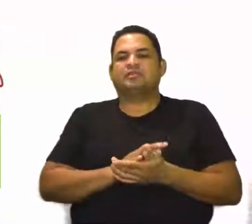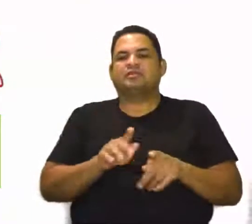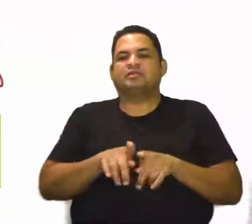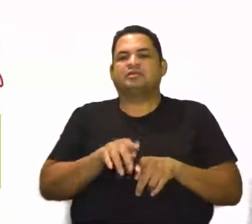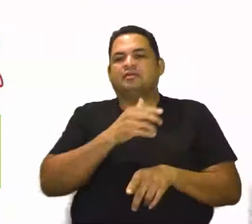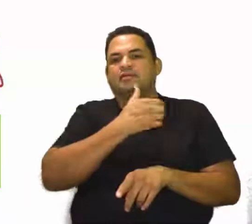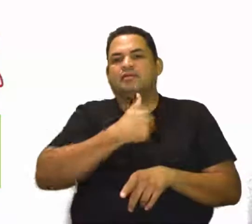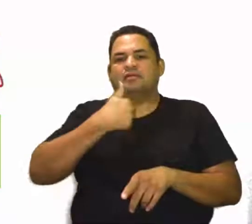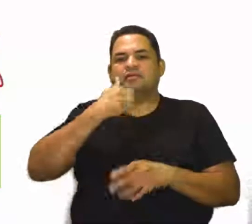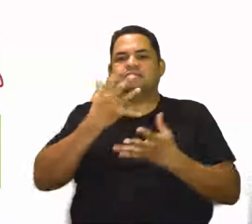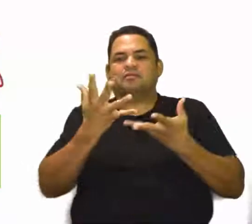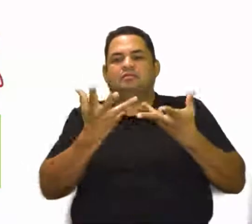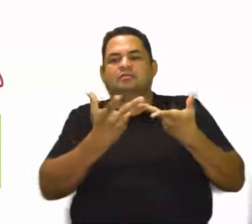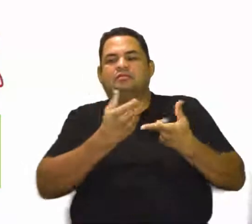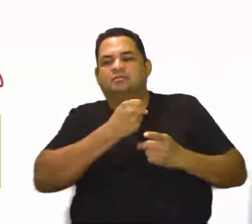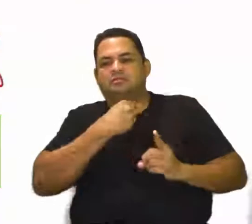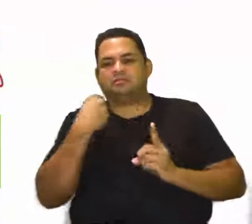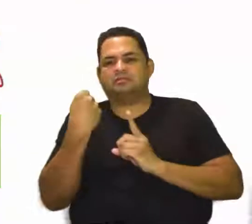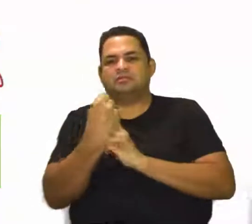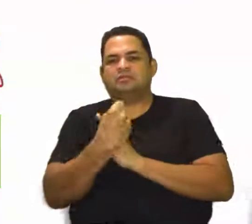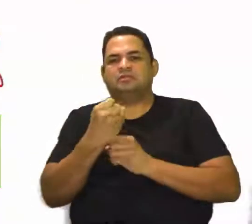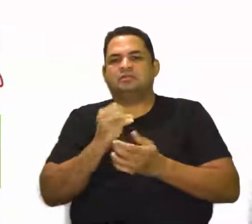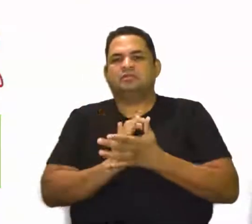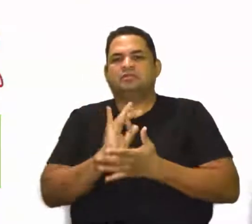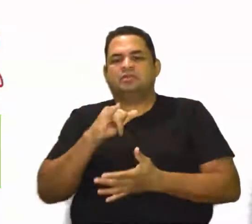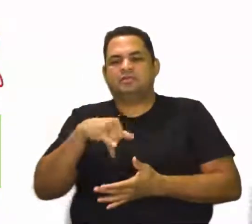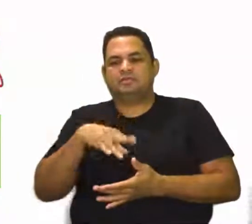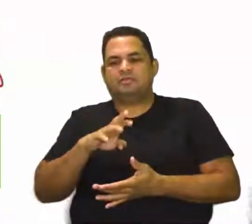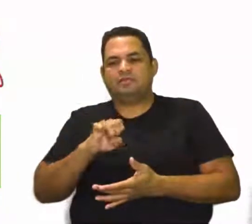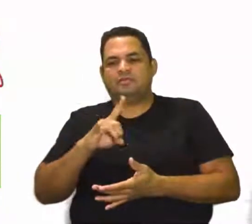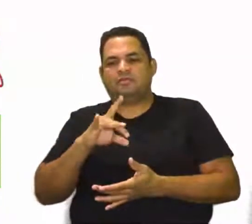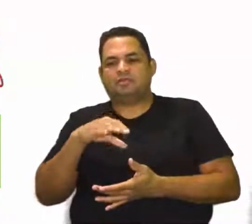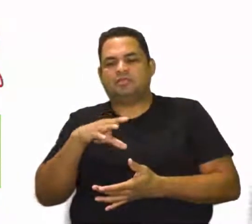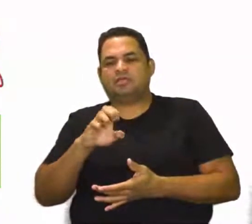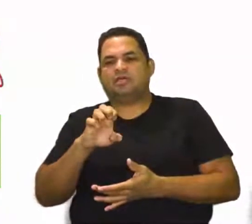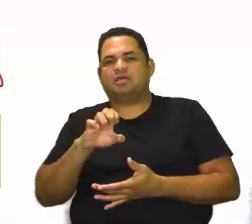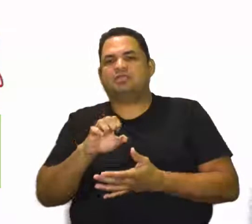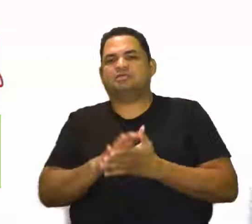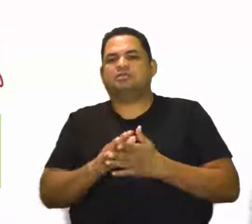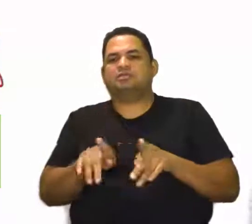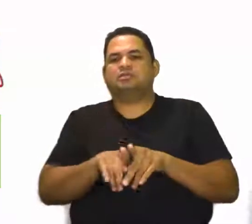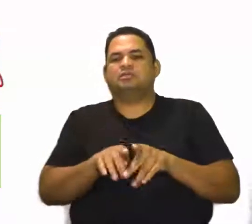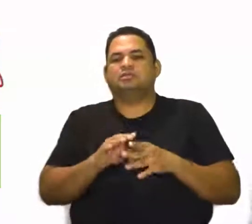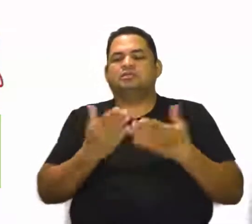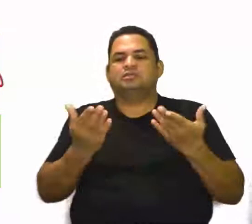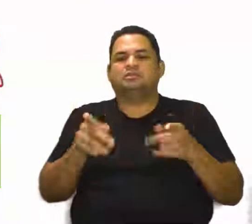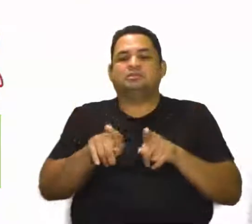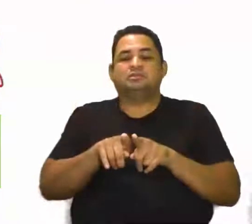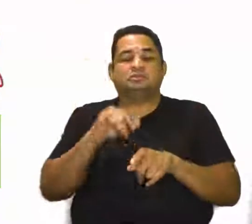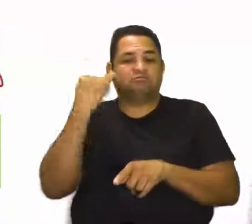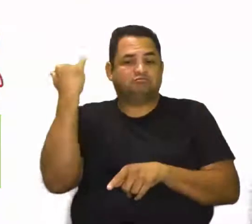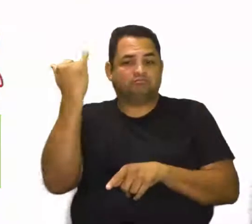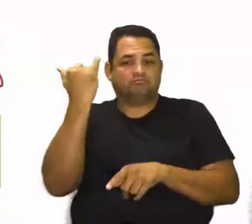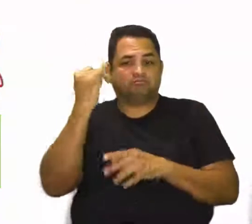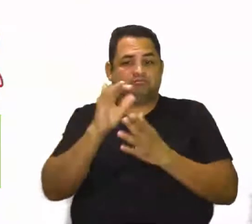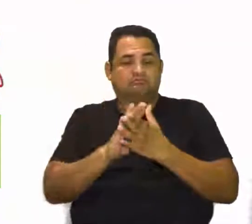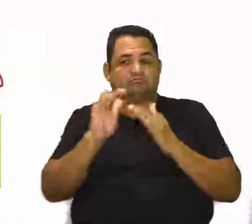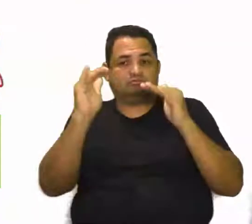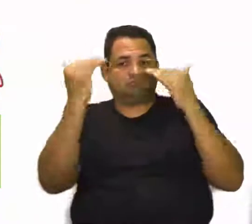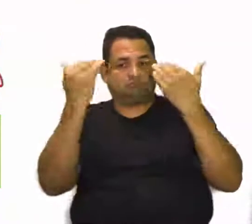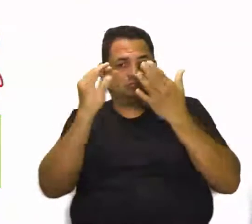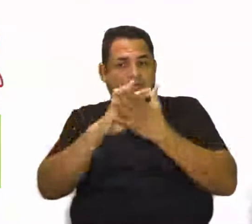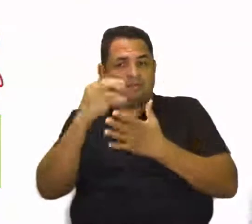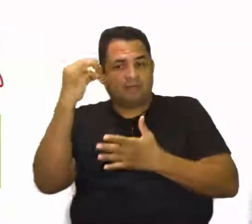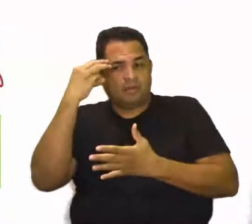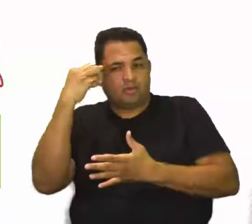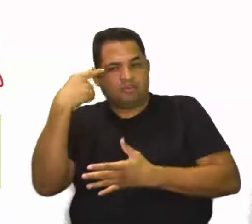também melhorar as tuas habilidades de socialização, a tua imunidade, que é muito importante, a